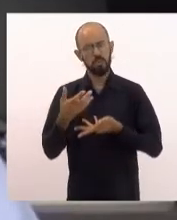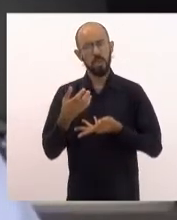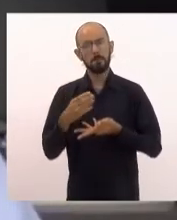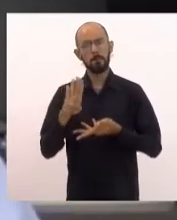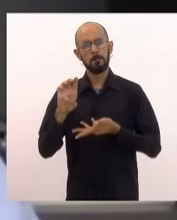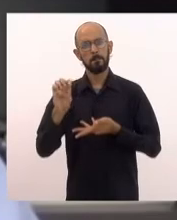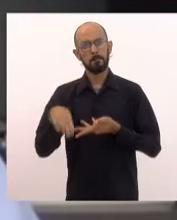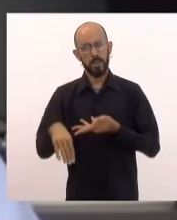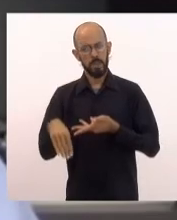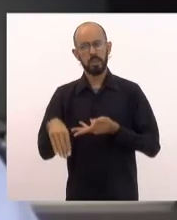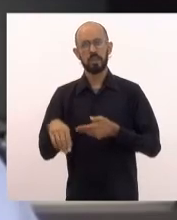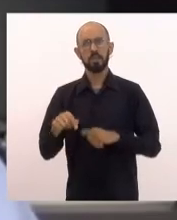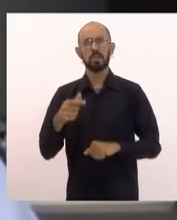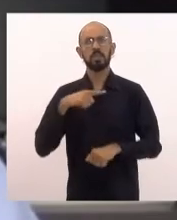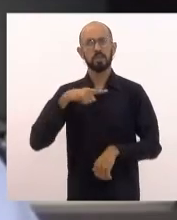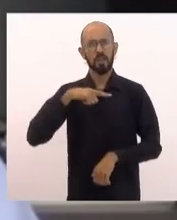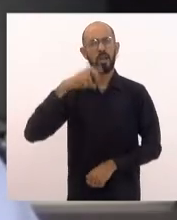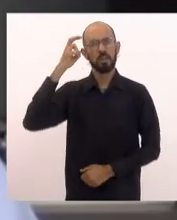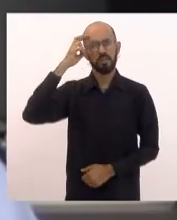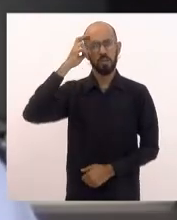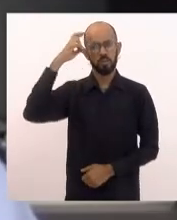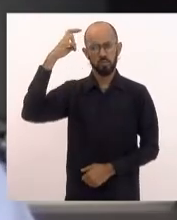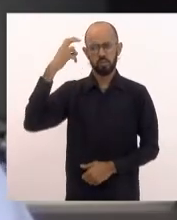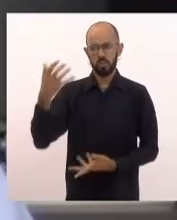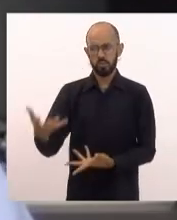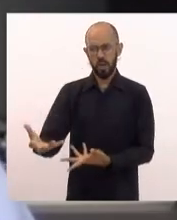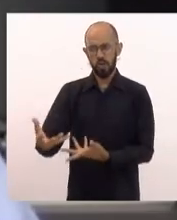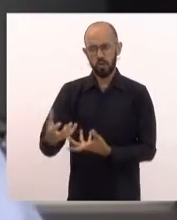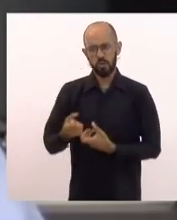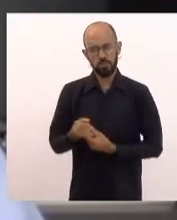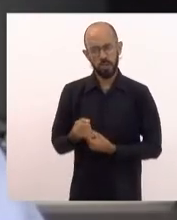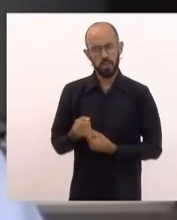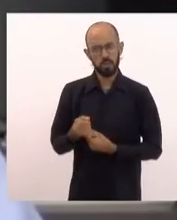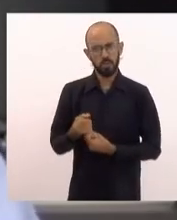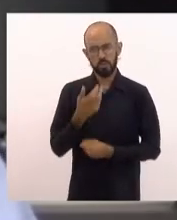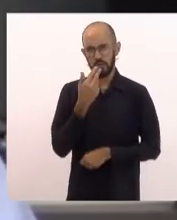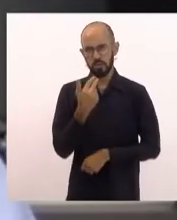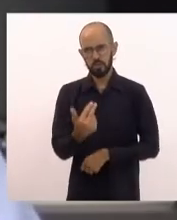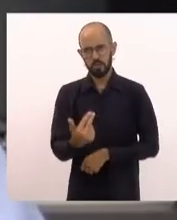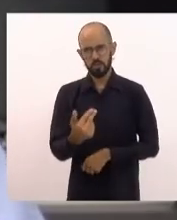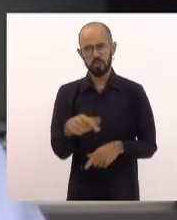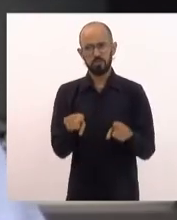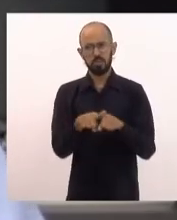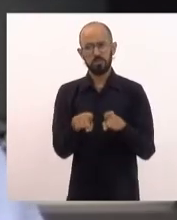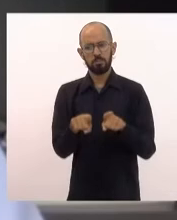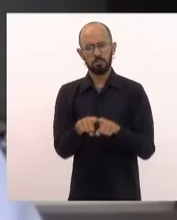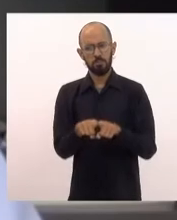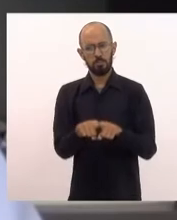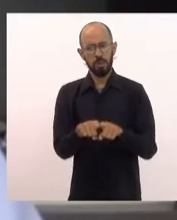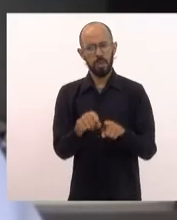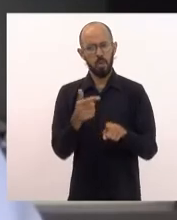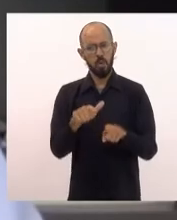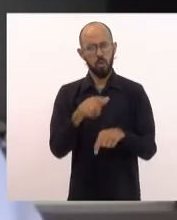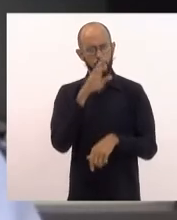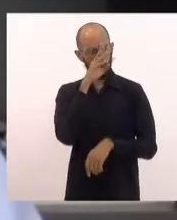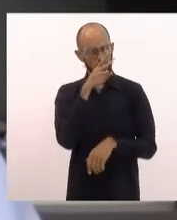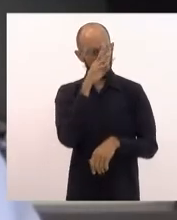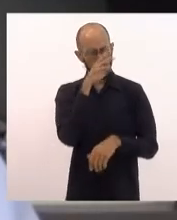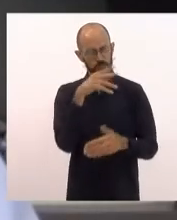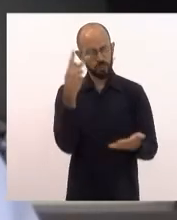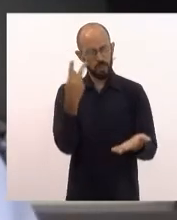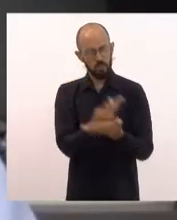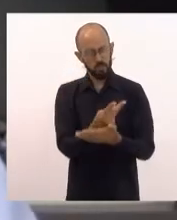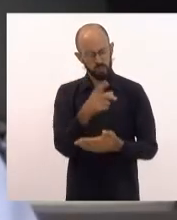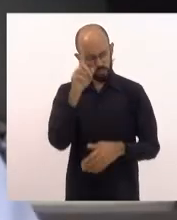dito, tem essa tradição de acolhimento de imigrantes, né? Assim como barbáries que acontecem todos